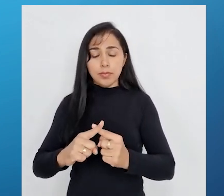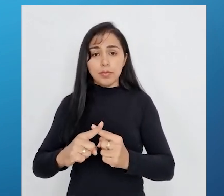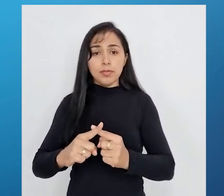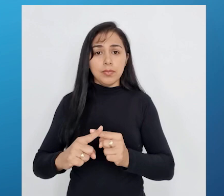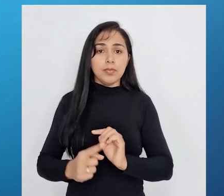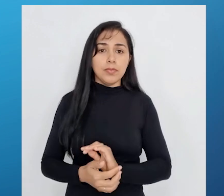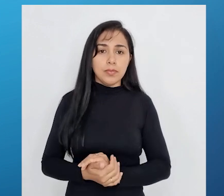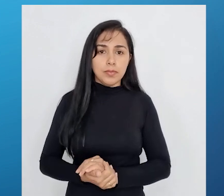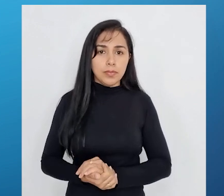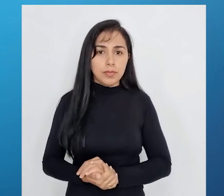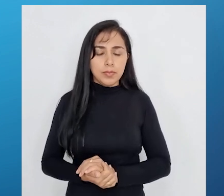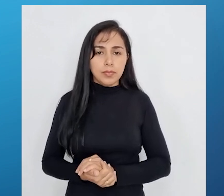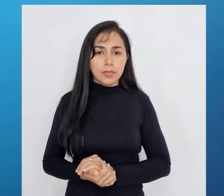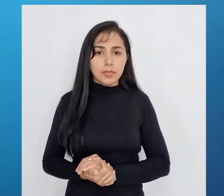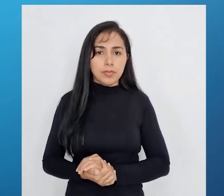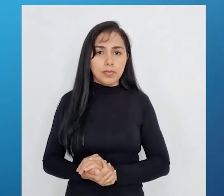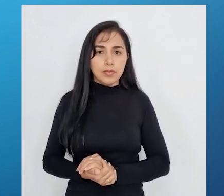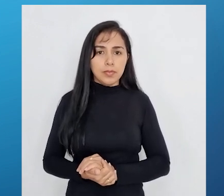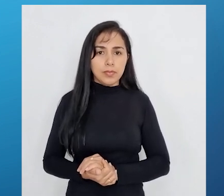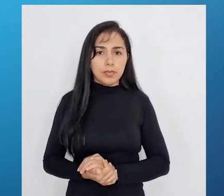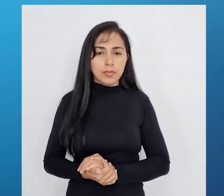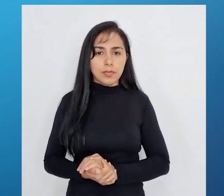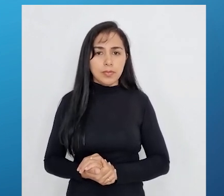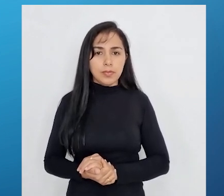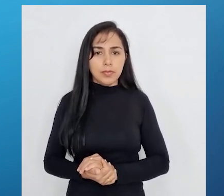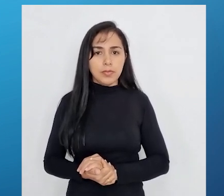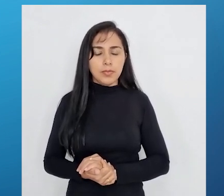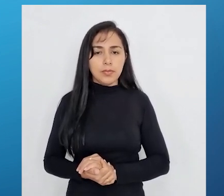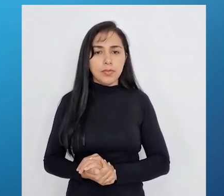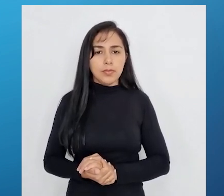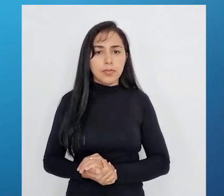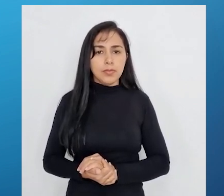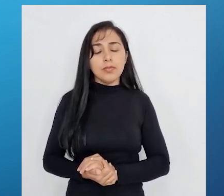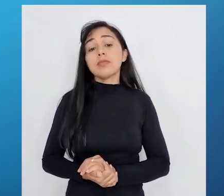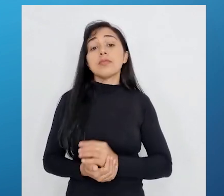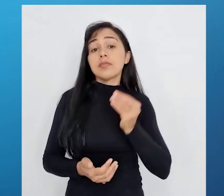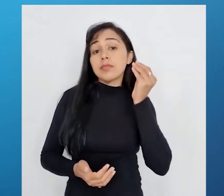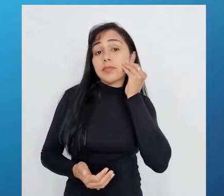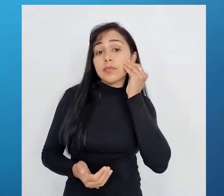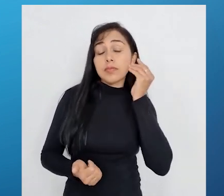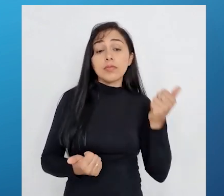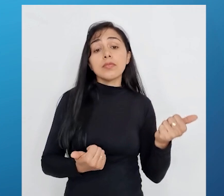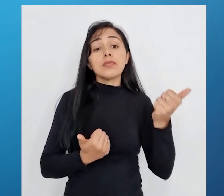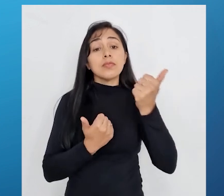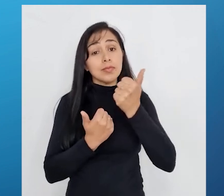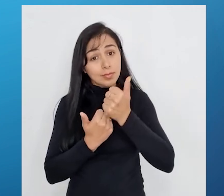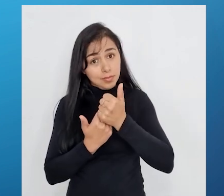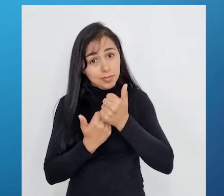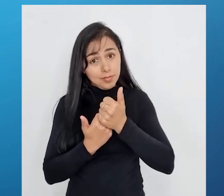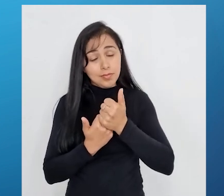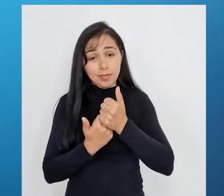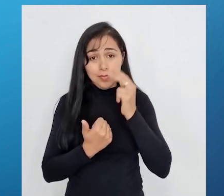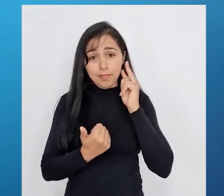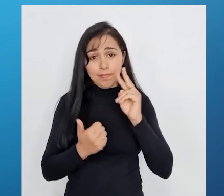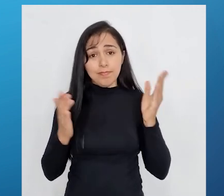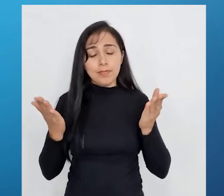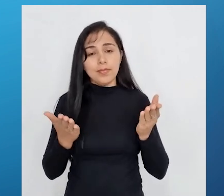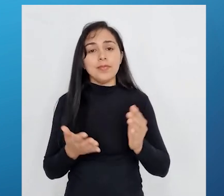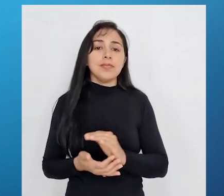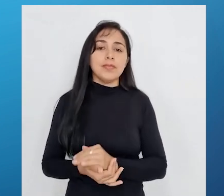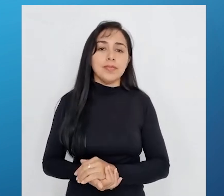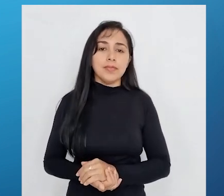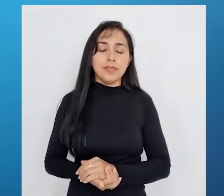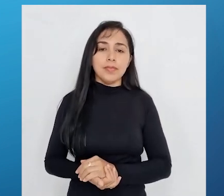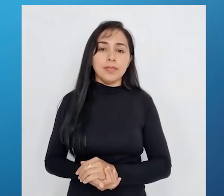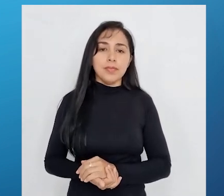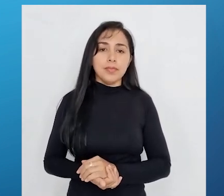só, vamos ver se nós conseguimos substituir alguma coisa aqui. Então, eu